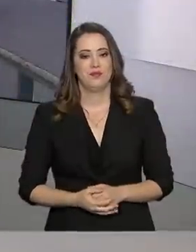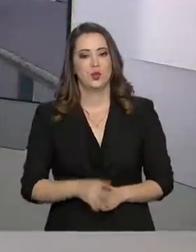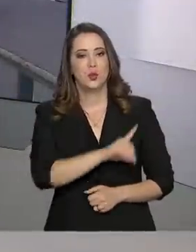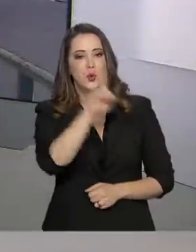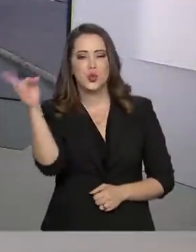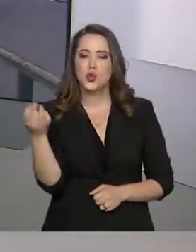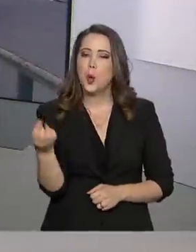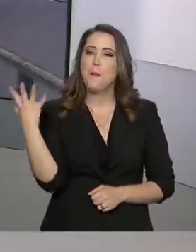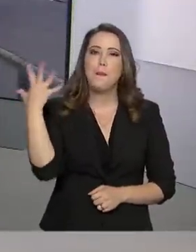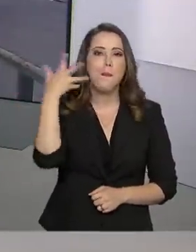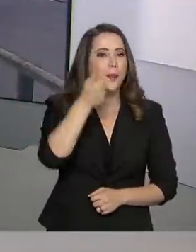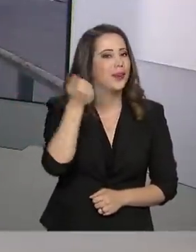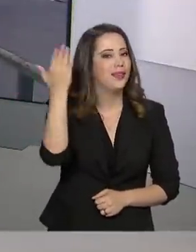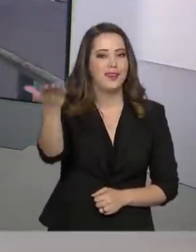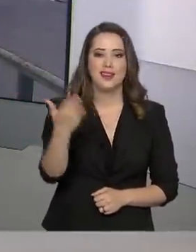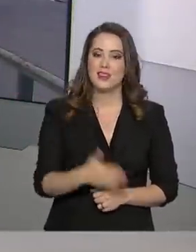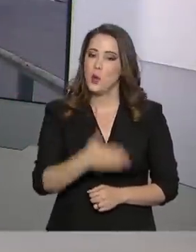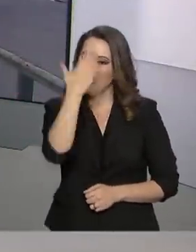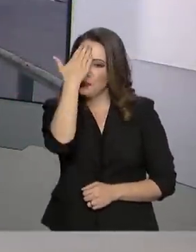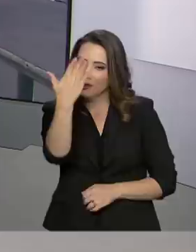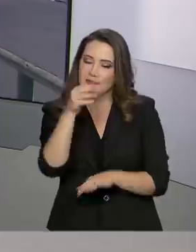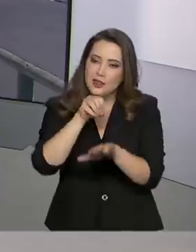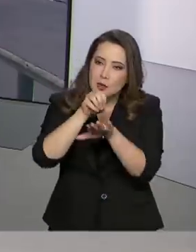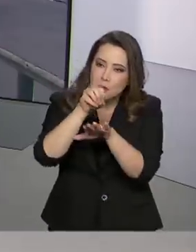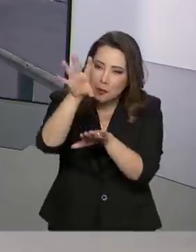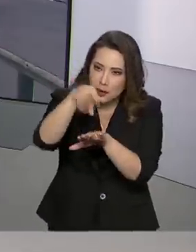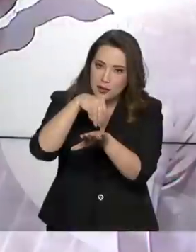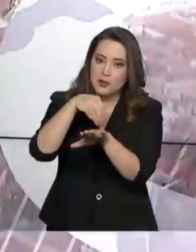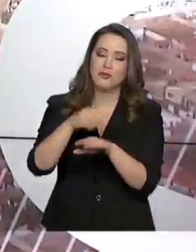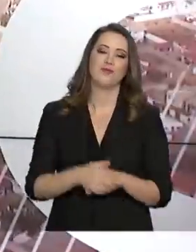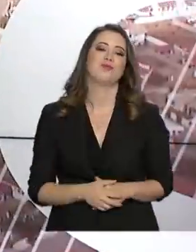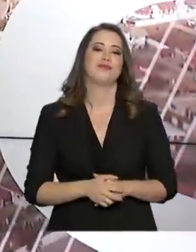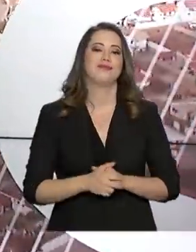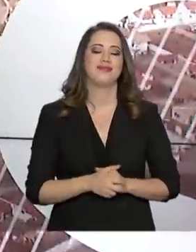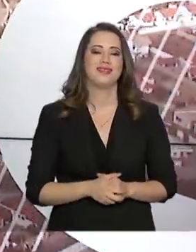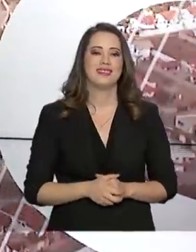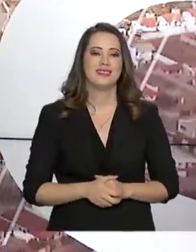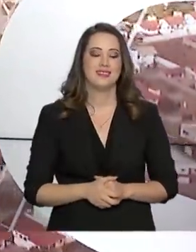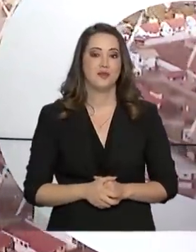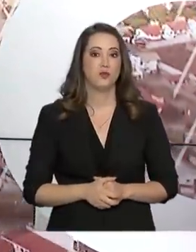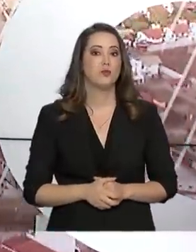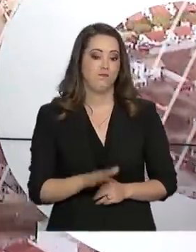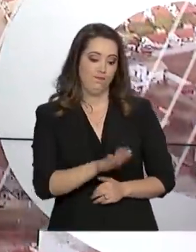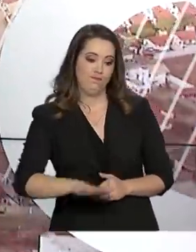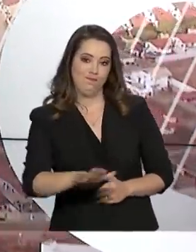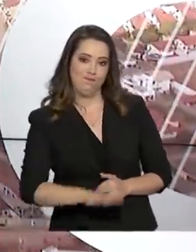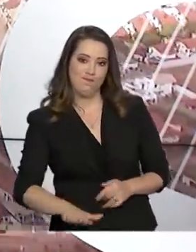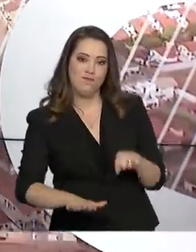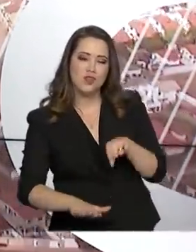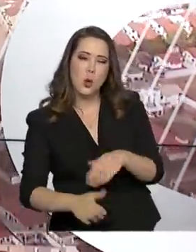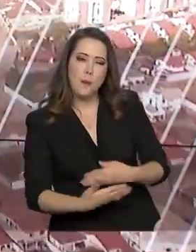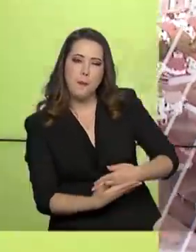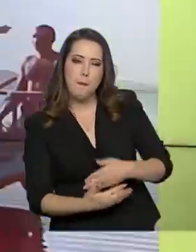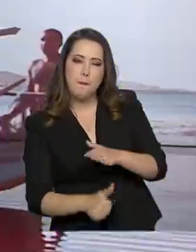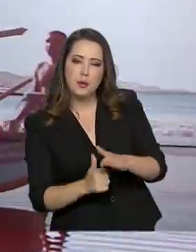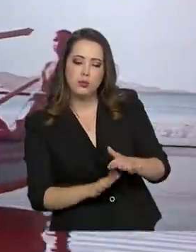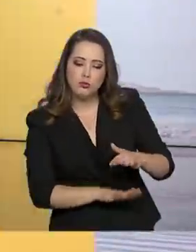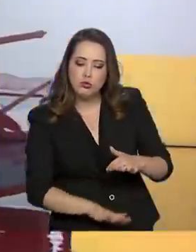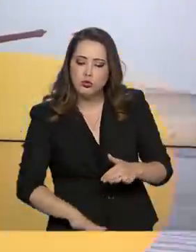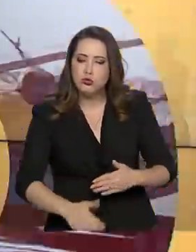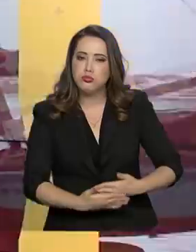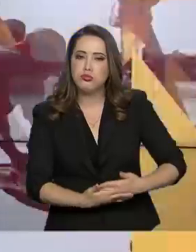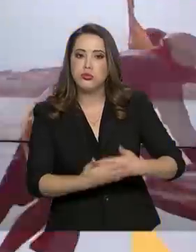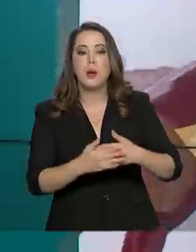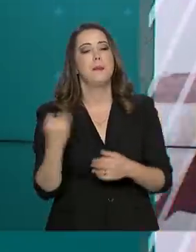está bonito por aí maurice muito obrigada pelas suas informações bom trabalho a primeira infância é o período mais importante para o desenvolvimento